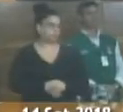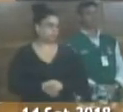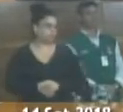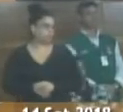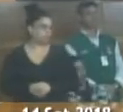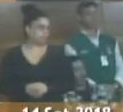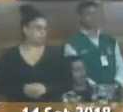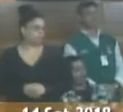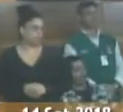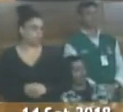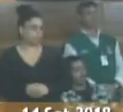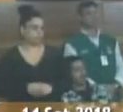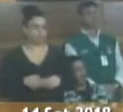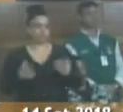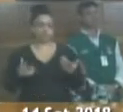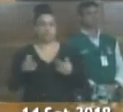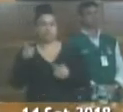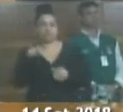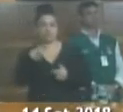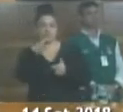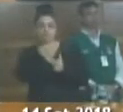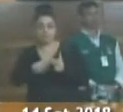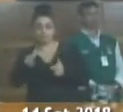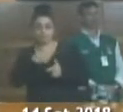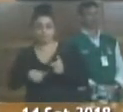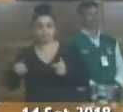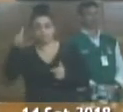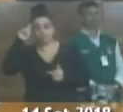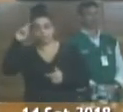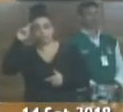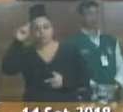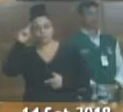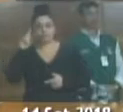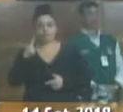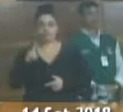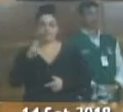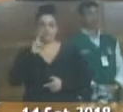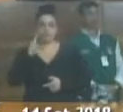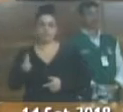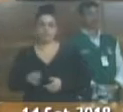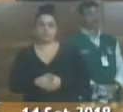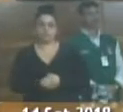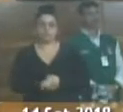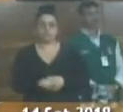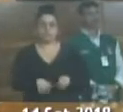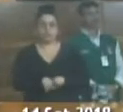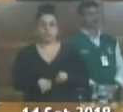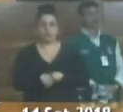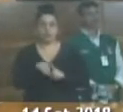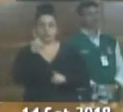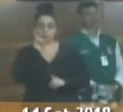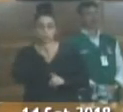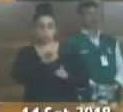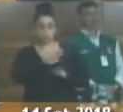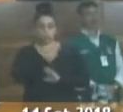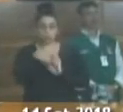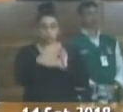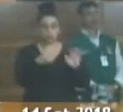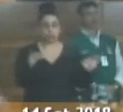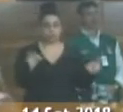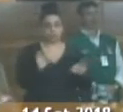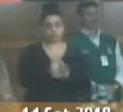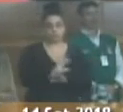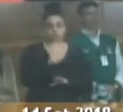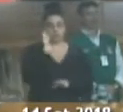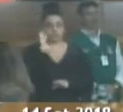Enfim, então, assim, são ameaças constantes que a gente vive a todo momento. E, para dar conta de tudo isso, que no meu modo